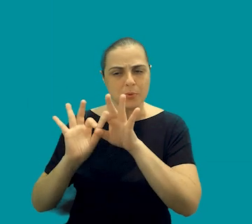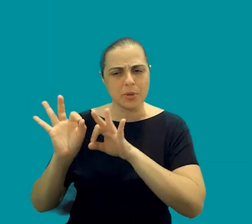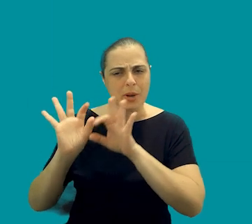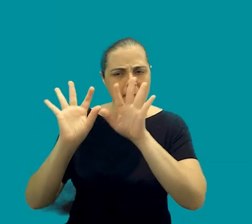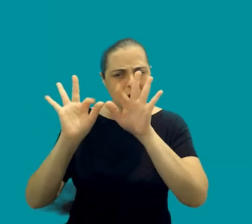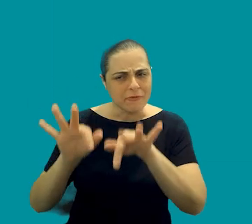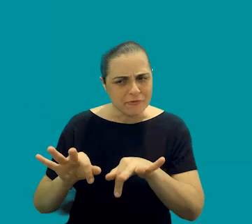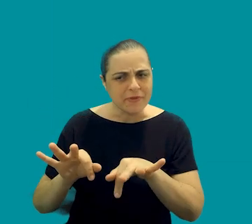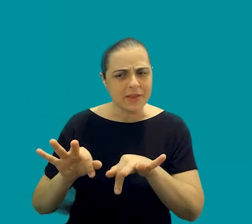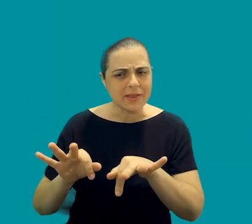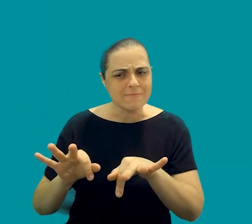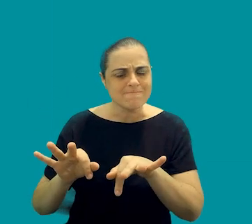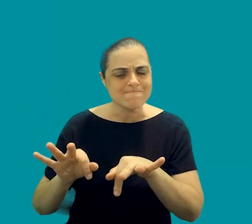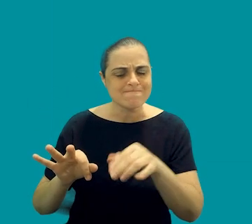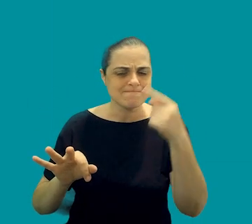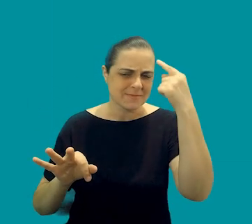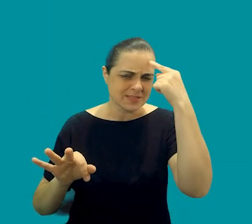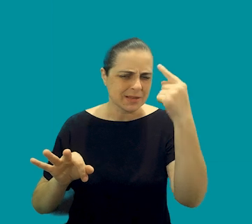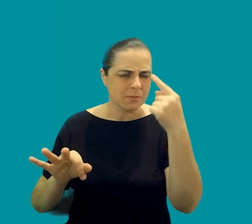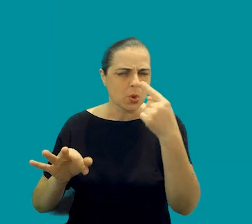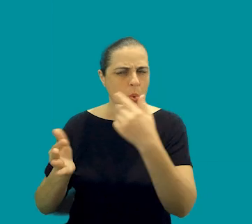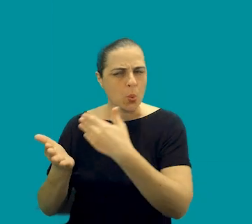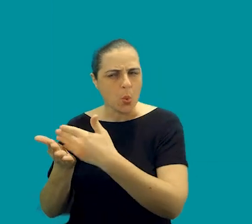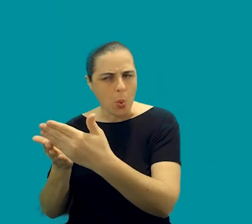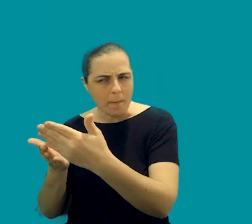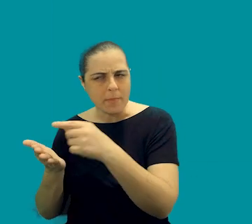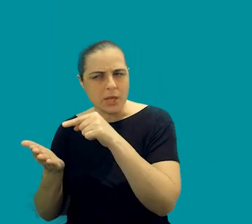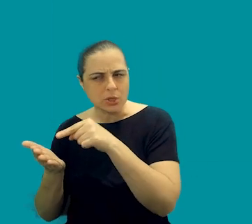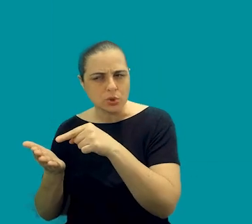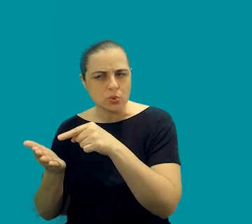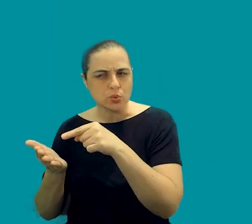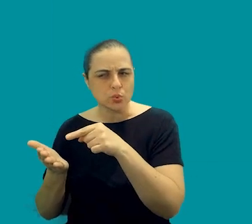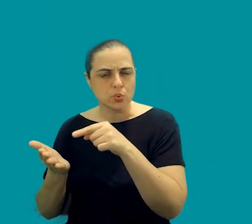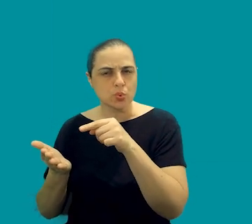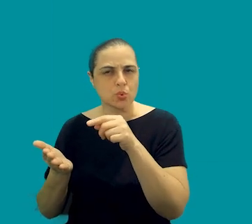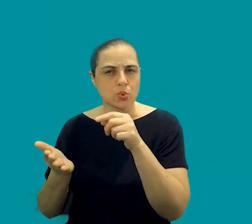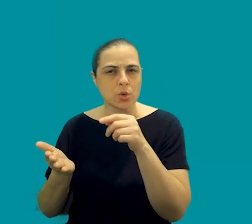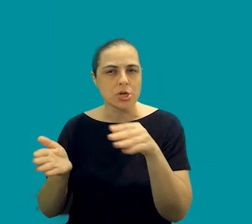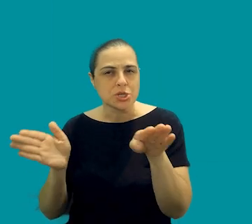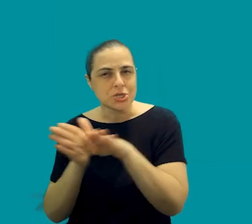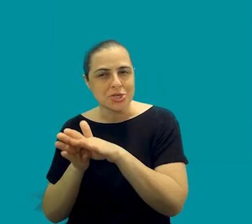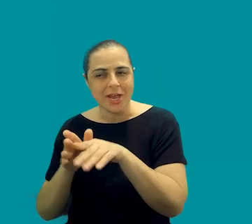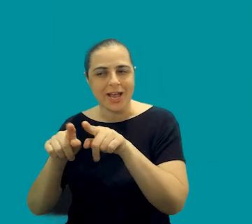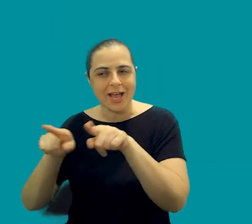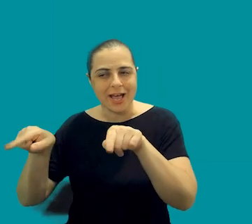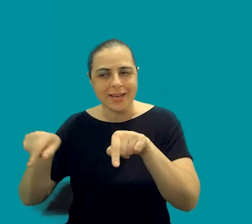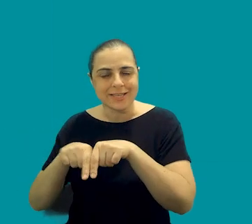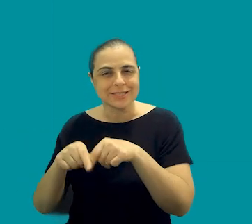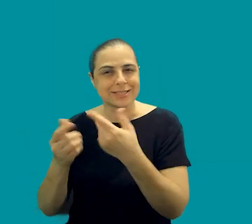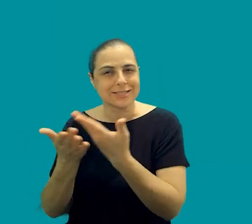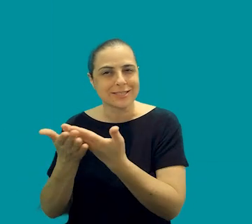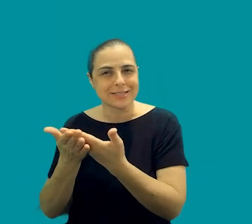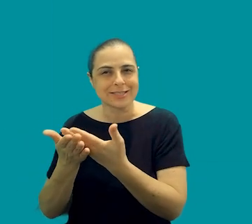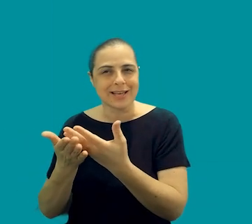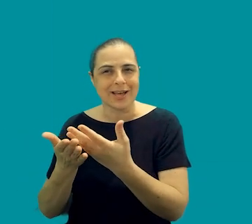esse jovem entra no primeiro dia na turma, na sala ali de aula, muitos